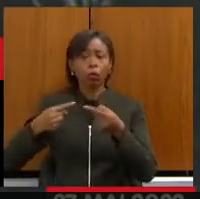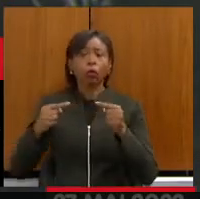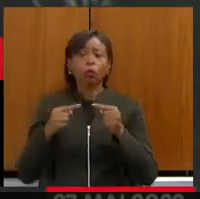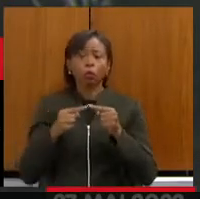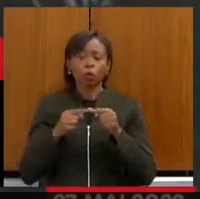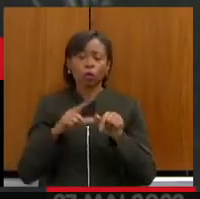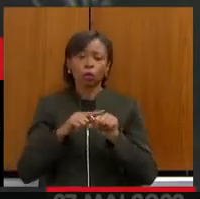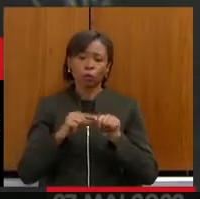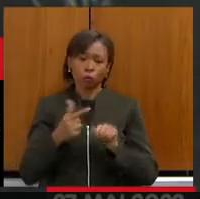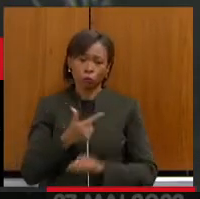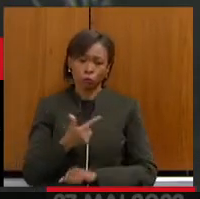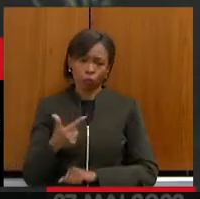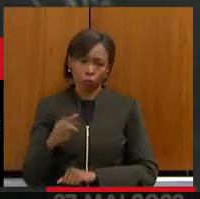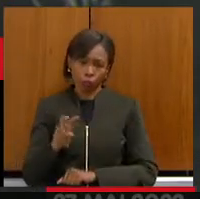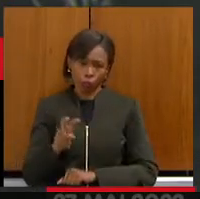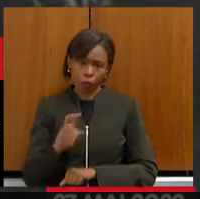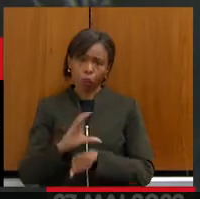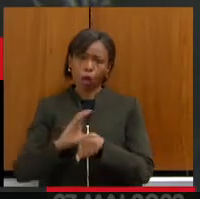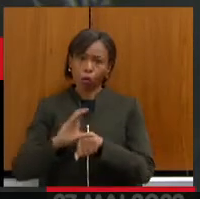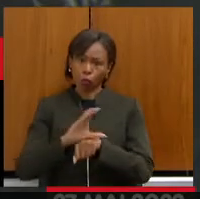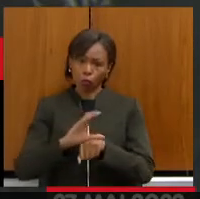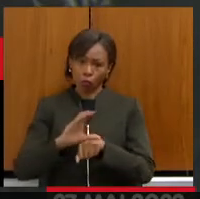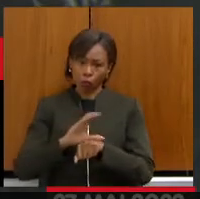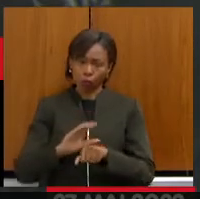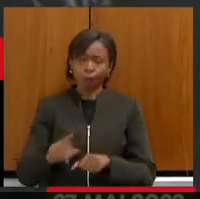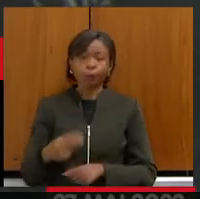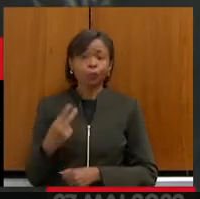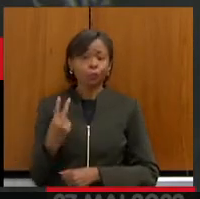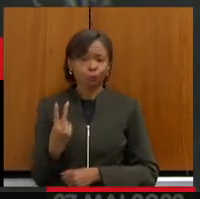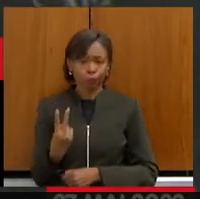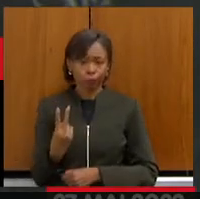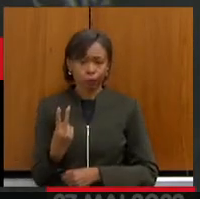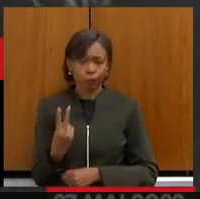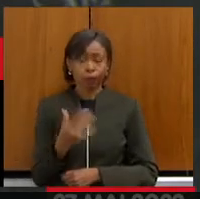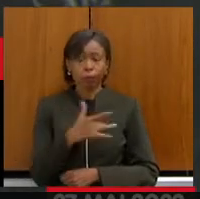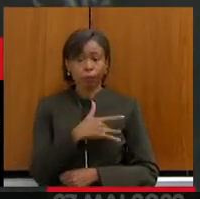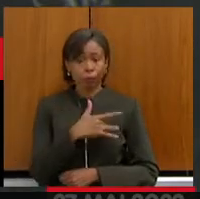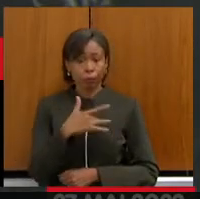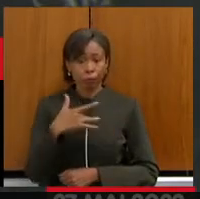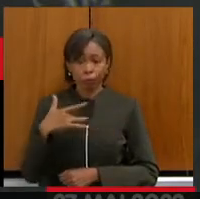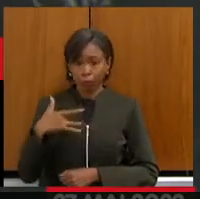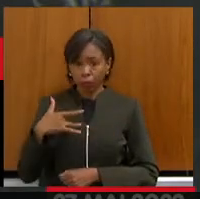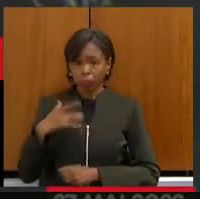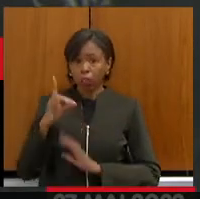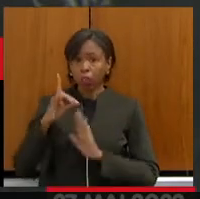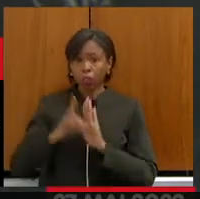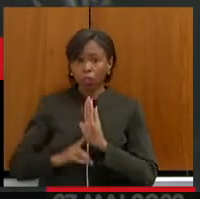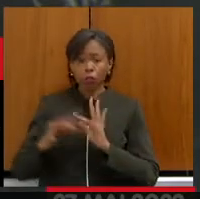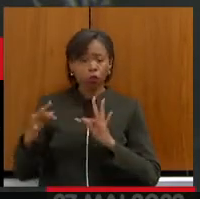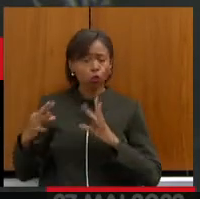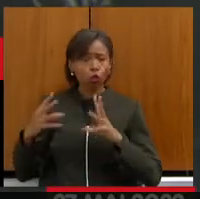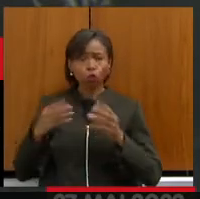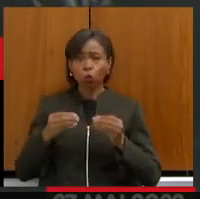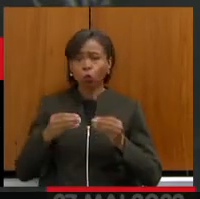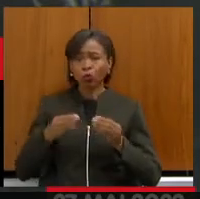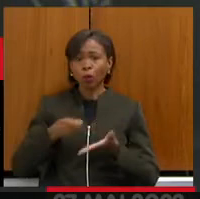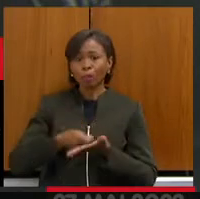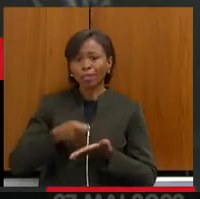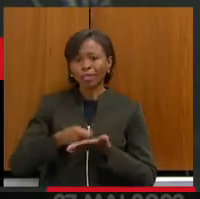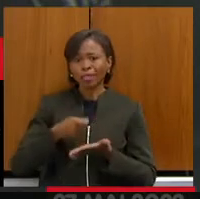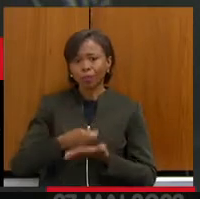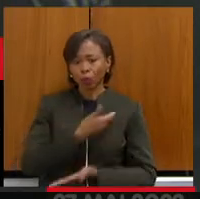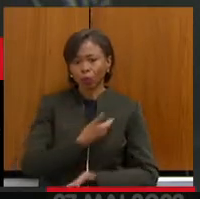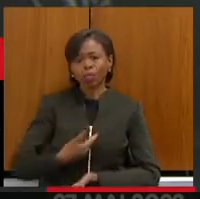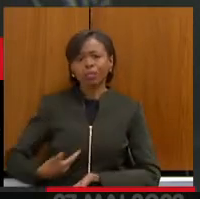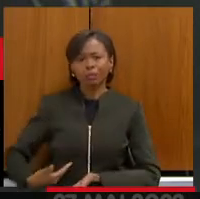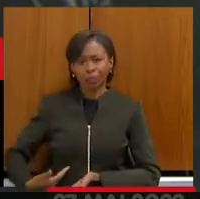225 da Constituição da República dois que a Saúde é direito de todos e dever do Estado garantido